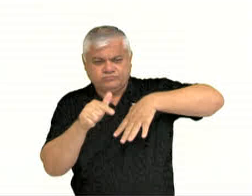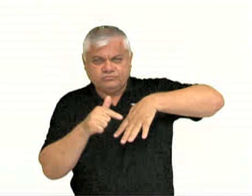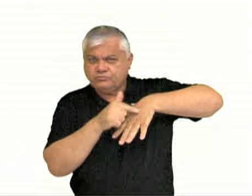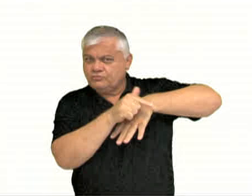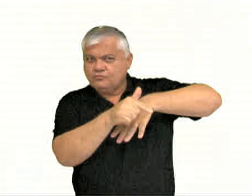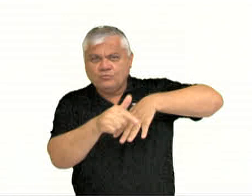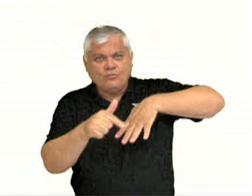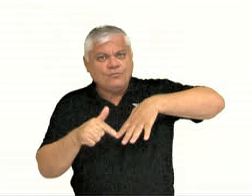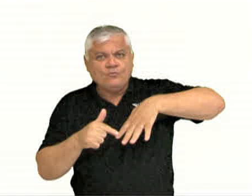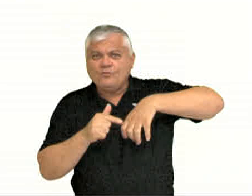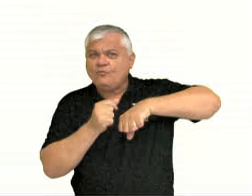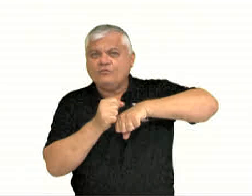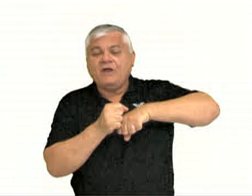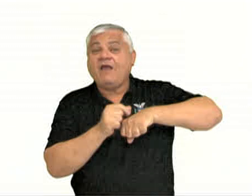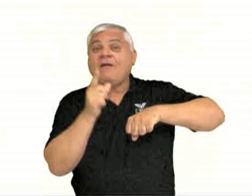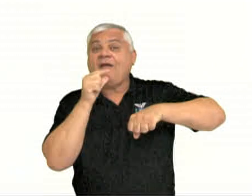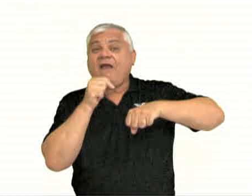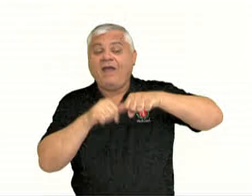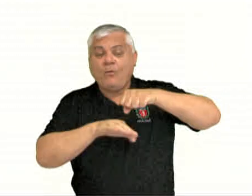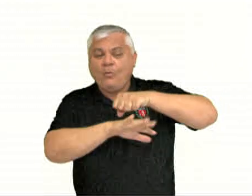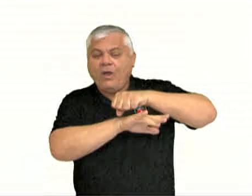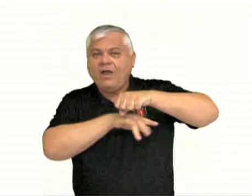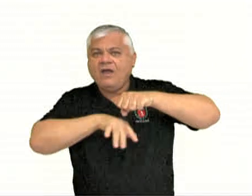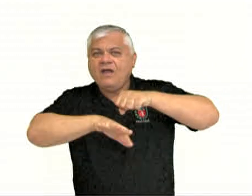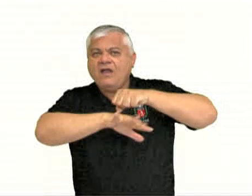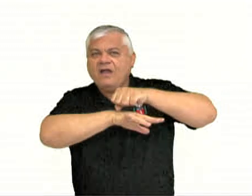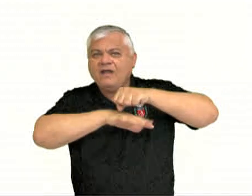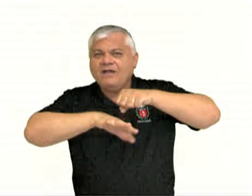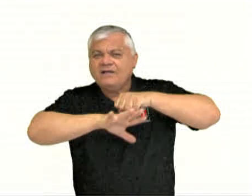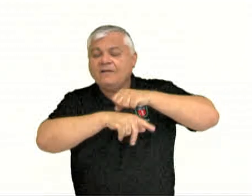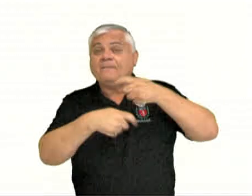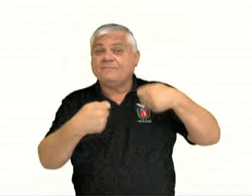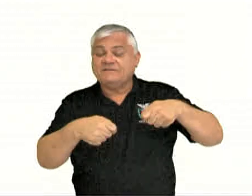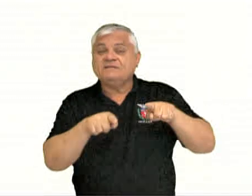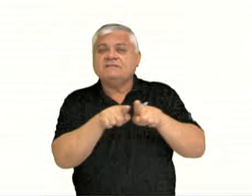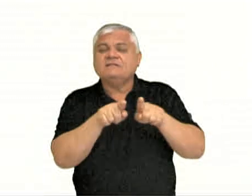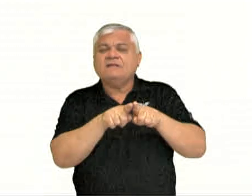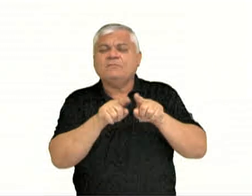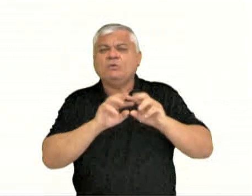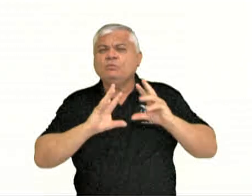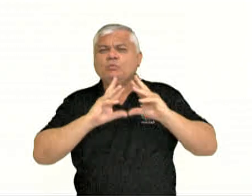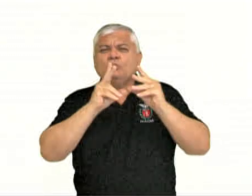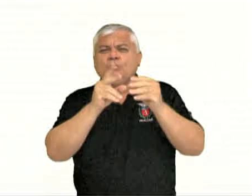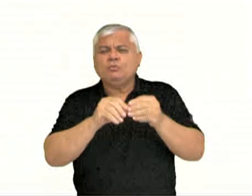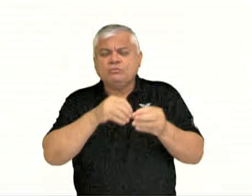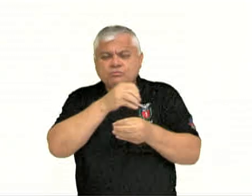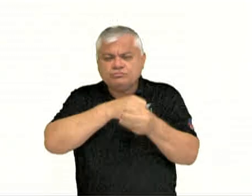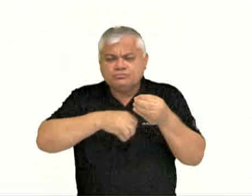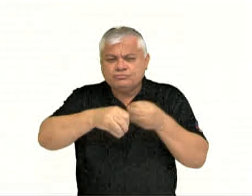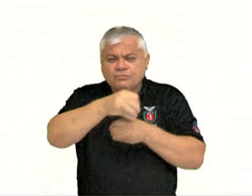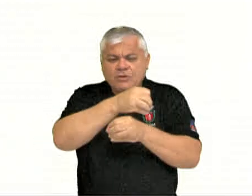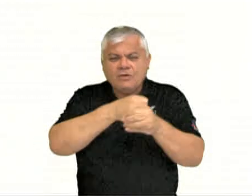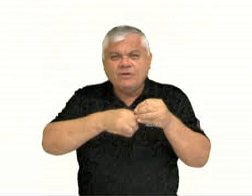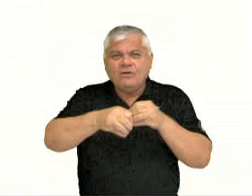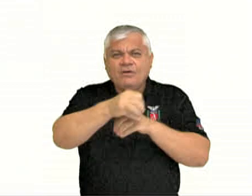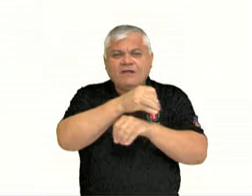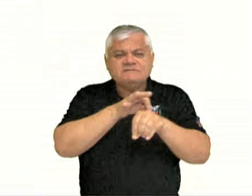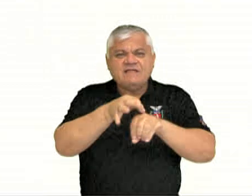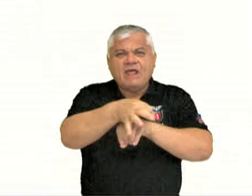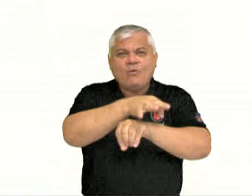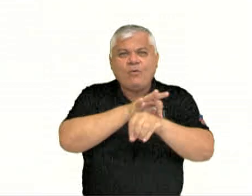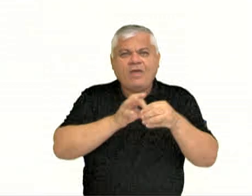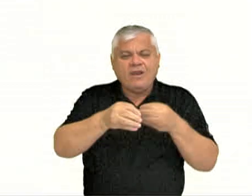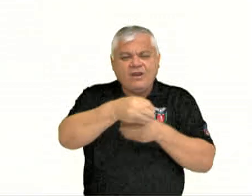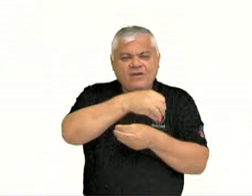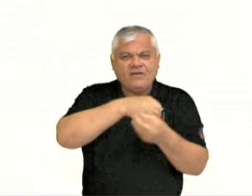plantas chamadas de avasculares. E a seiva, então, né, que são todos os nutrientes, vão ser transportados célula a célula